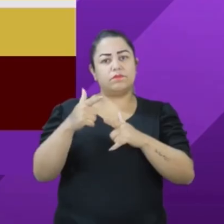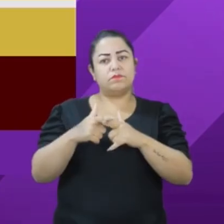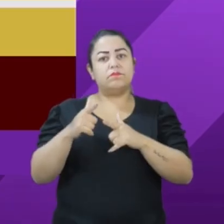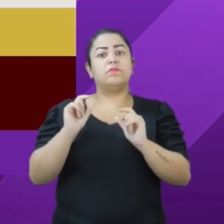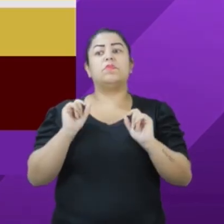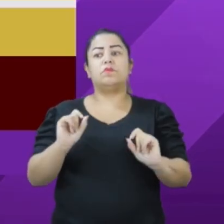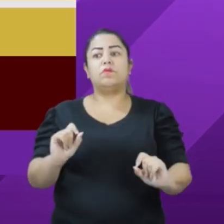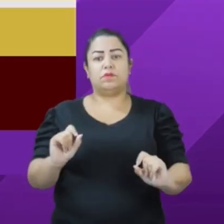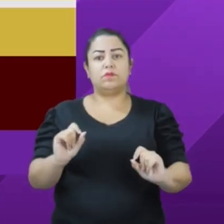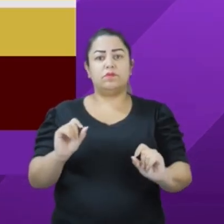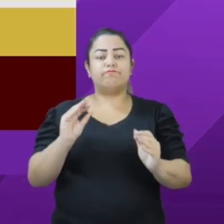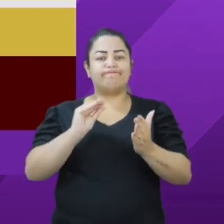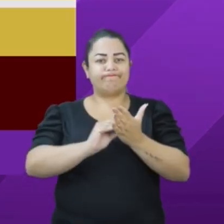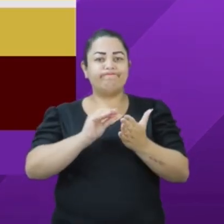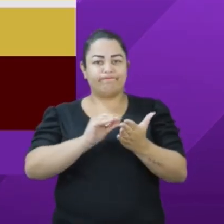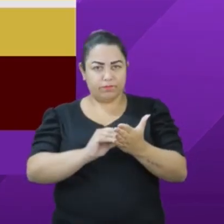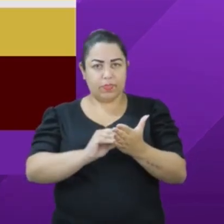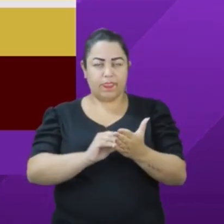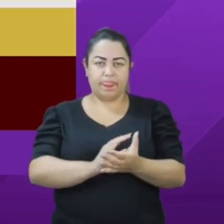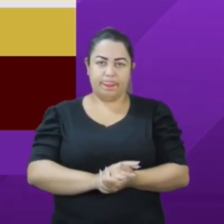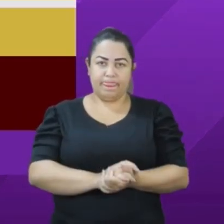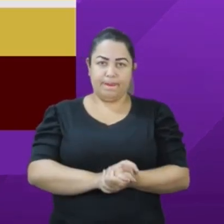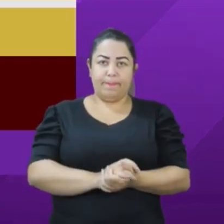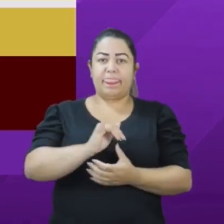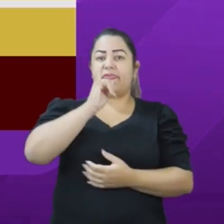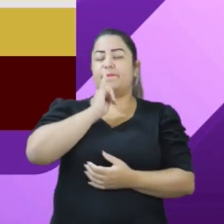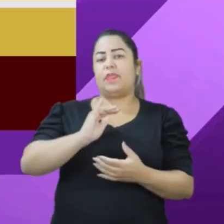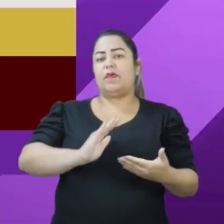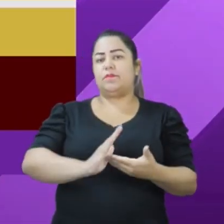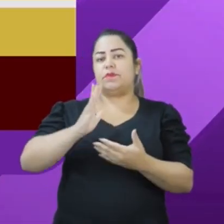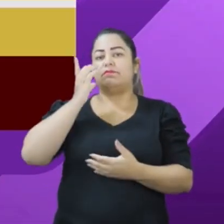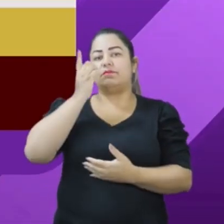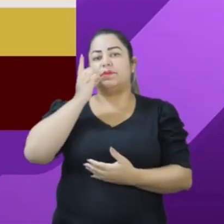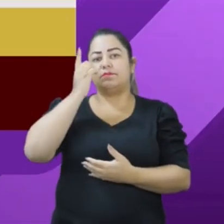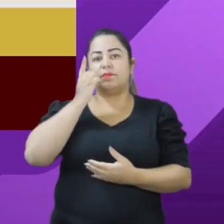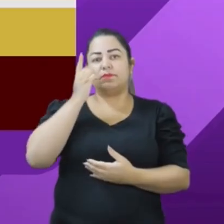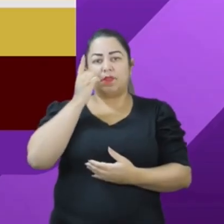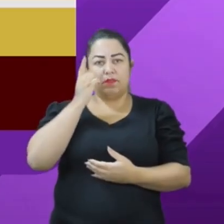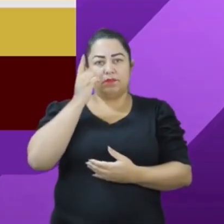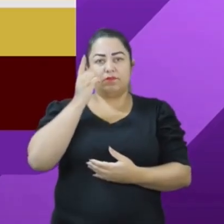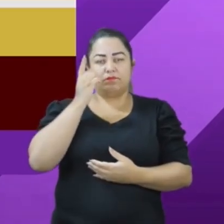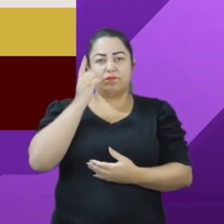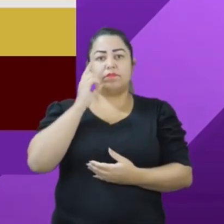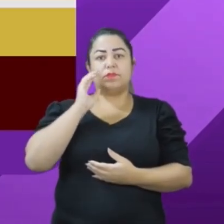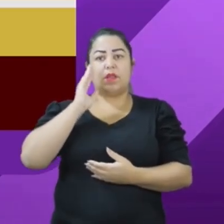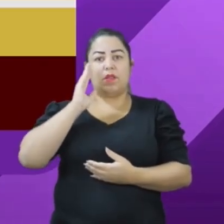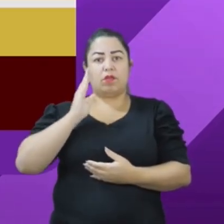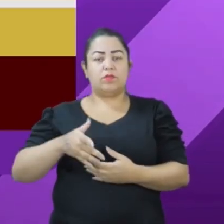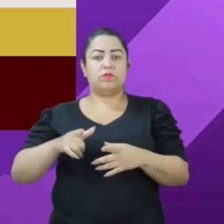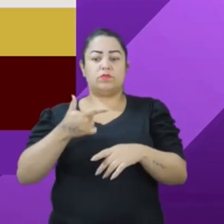infraestrutura deficiente, né? Por exemplo, a Câmara dos Deputados, e aí são os dados que eu trago para